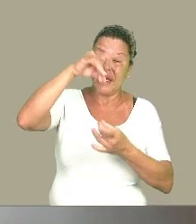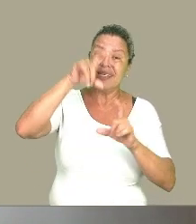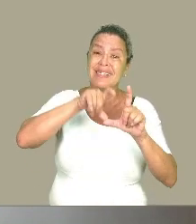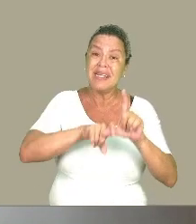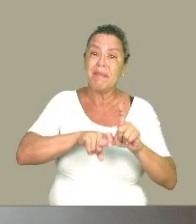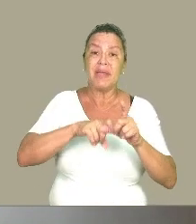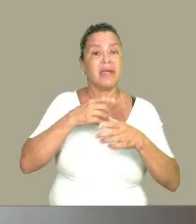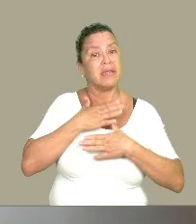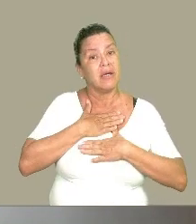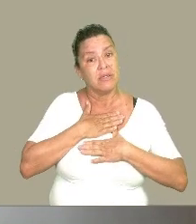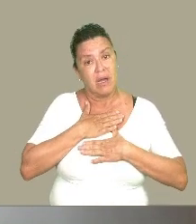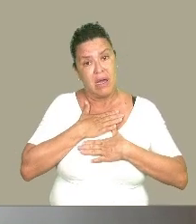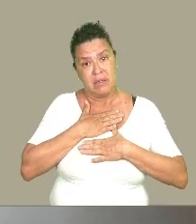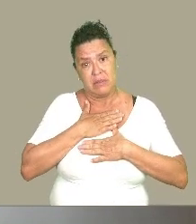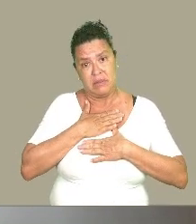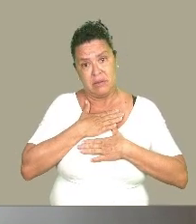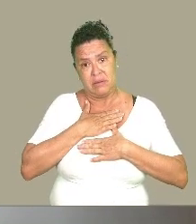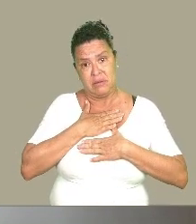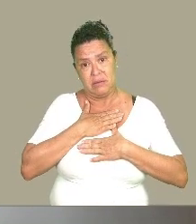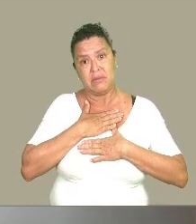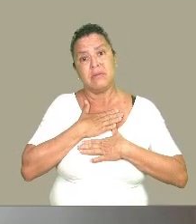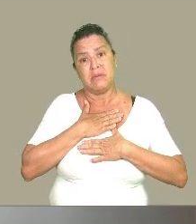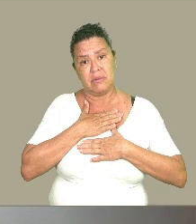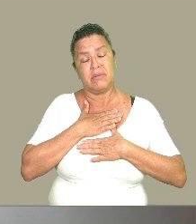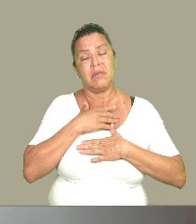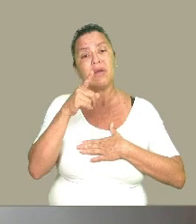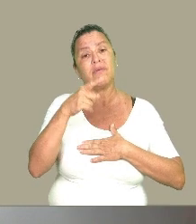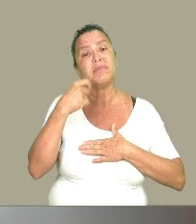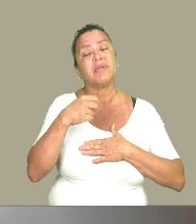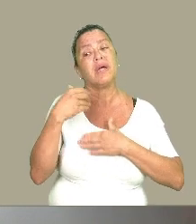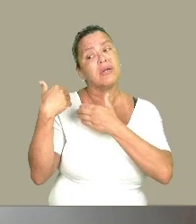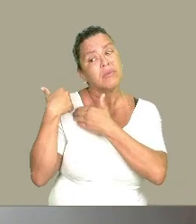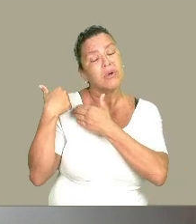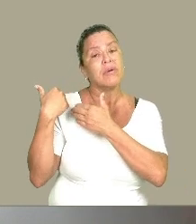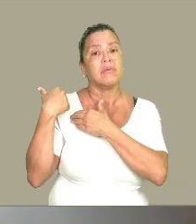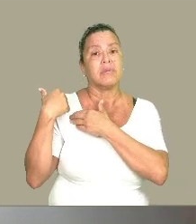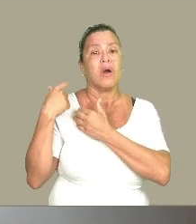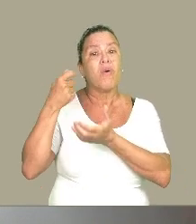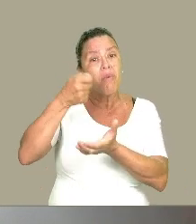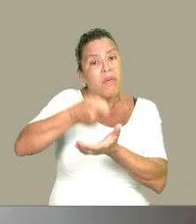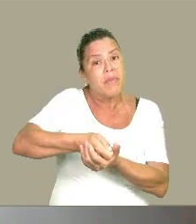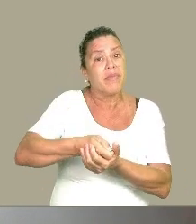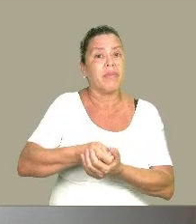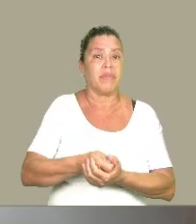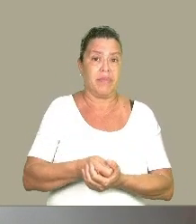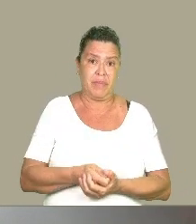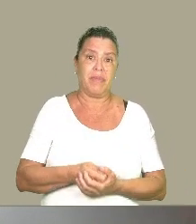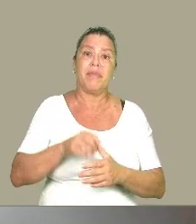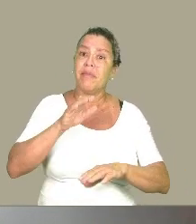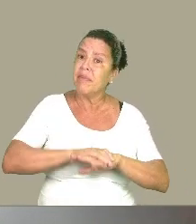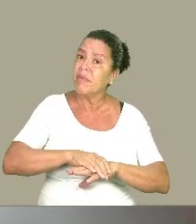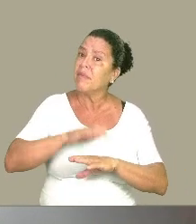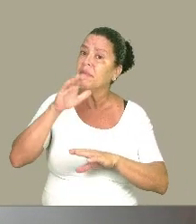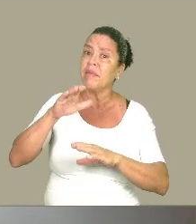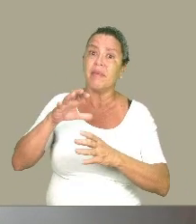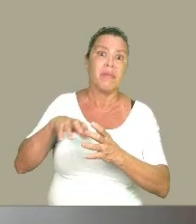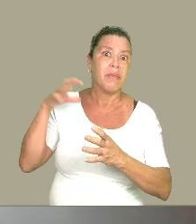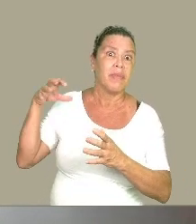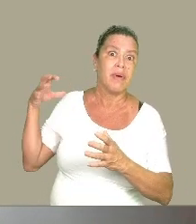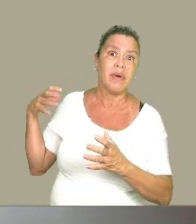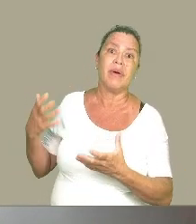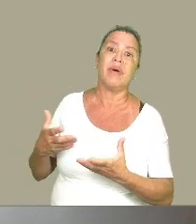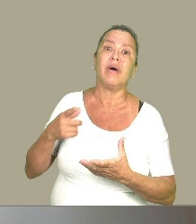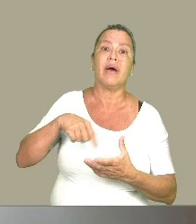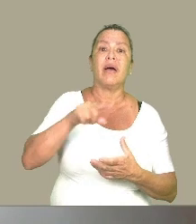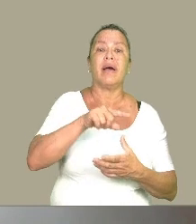nós, para com os quais nós temos uma responsabilidade, uma obrigação ainda maior,